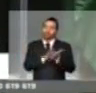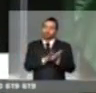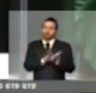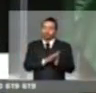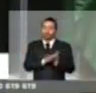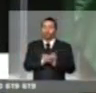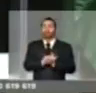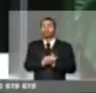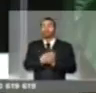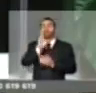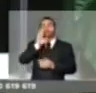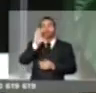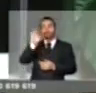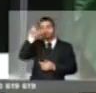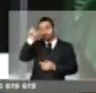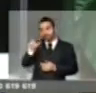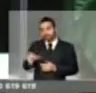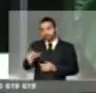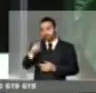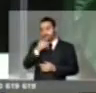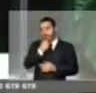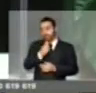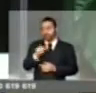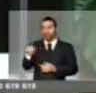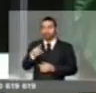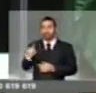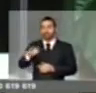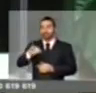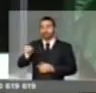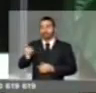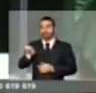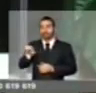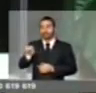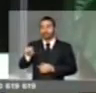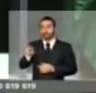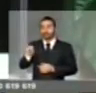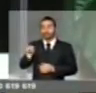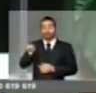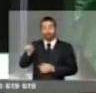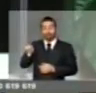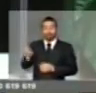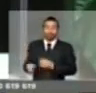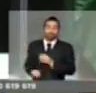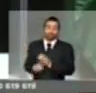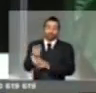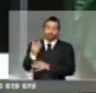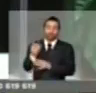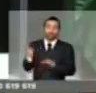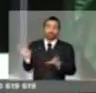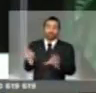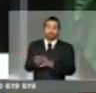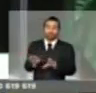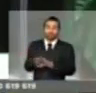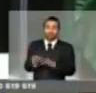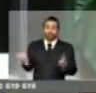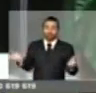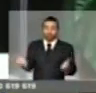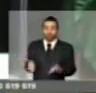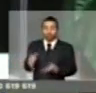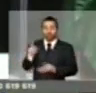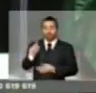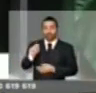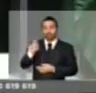do Dr. Jesus Tágira, ele que foi fundador, e também hoje na pessoa do